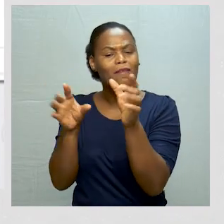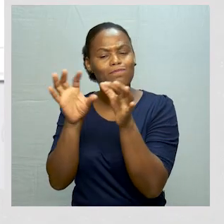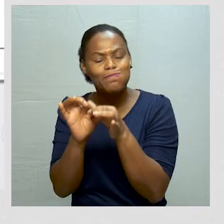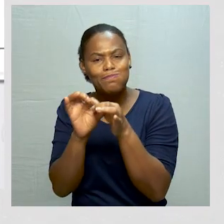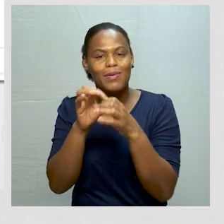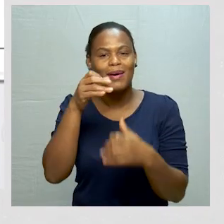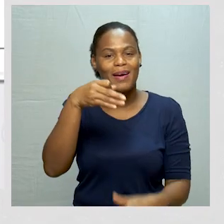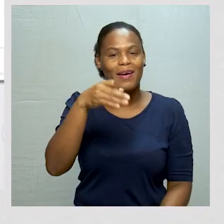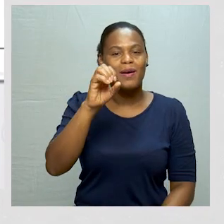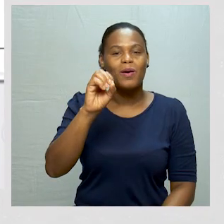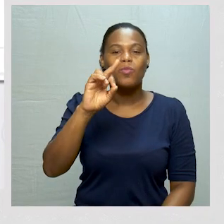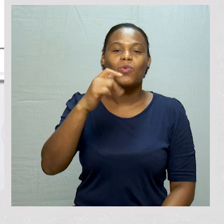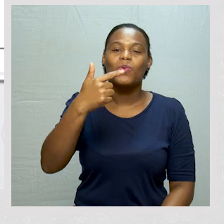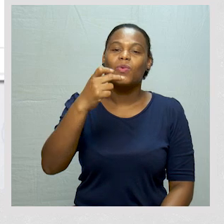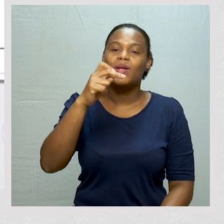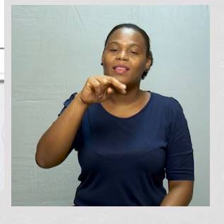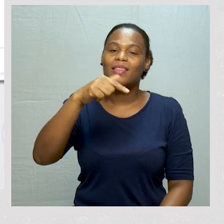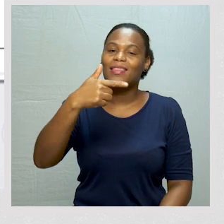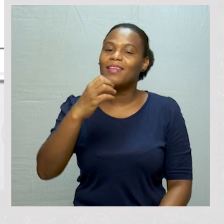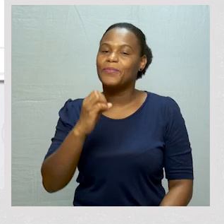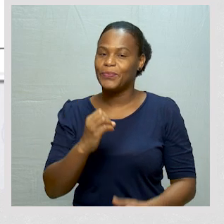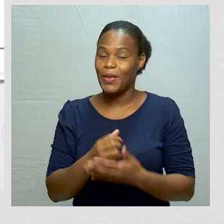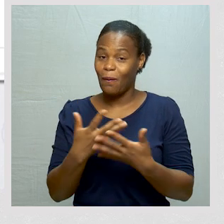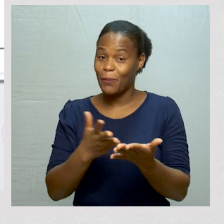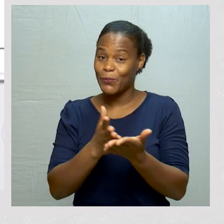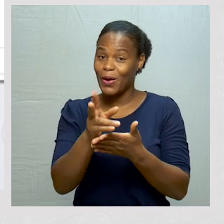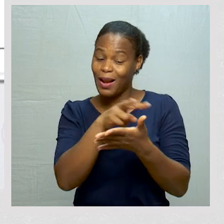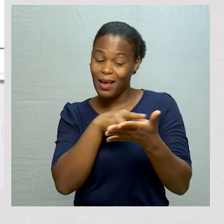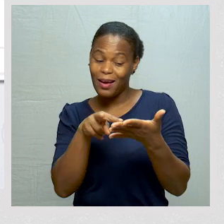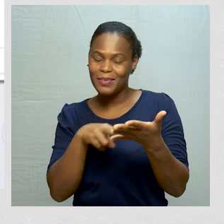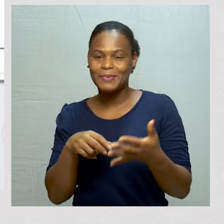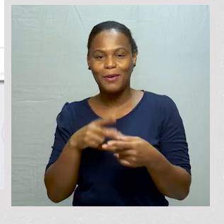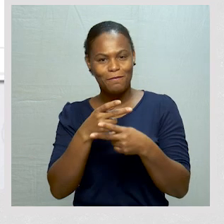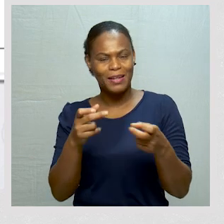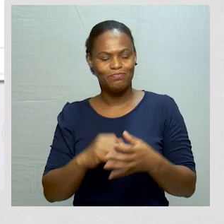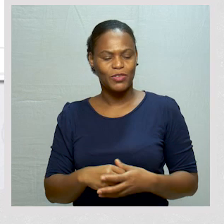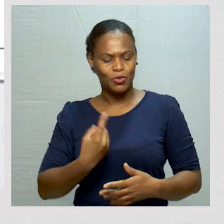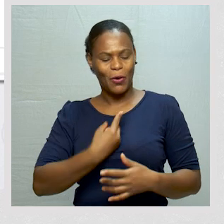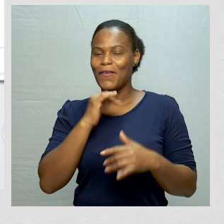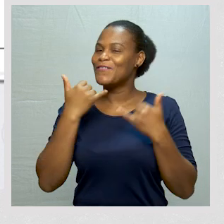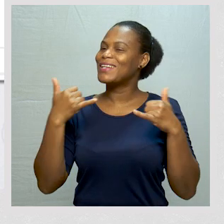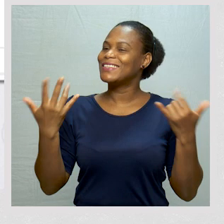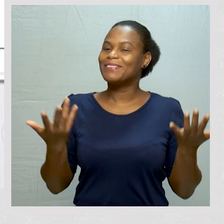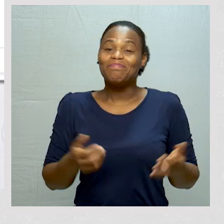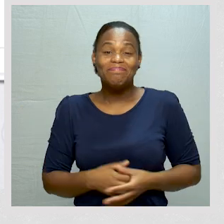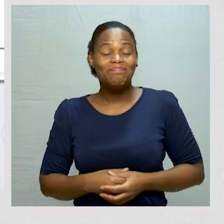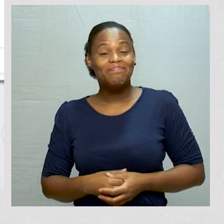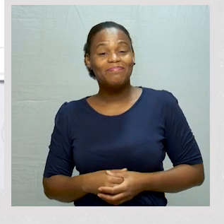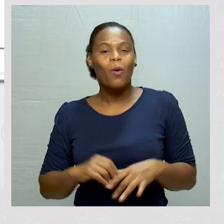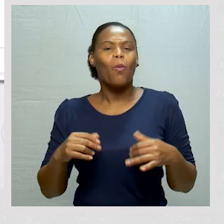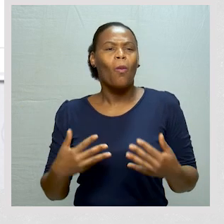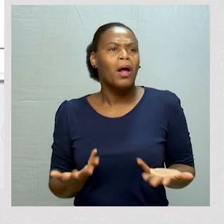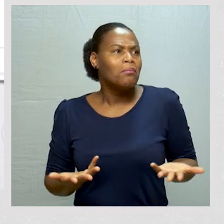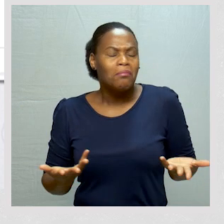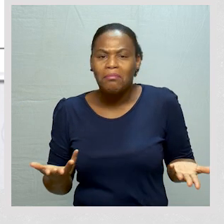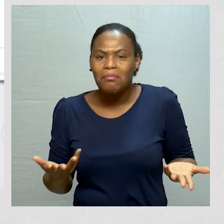conector aqui, portanto. Vamos continuar a leitura das frases. Estou muito feliz. O que é que acham? Que tipo é?